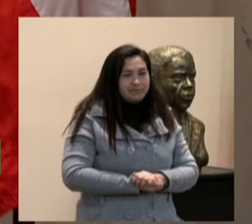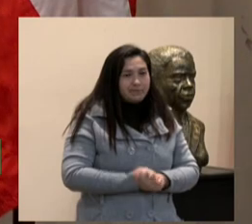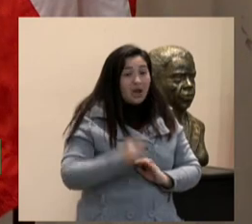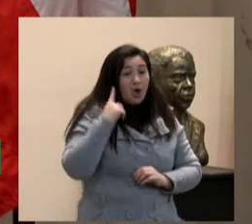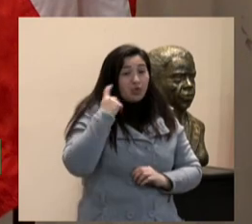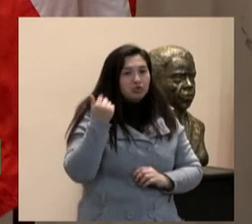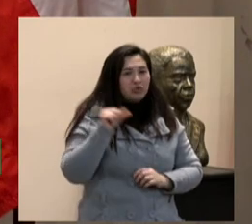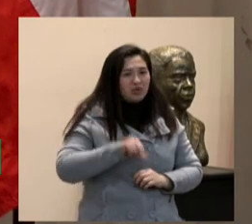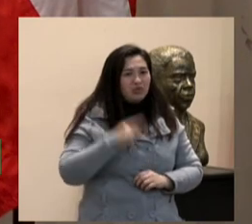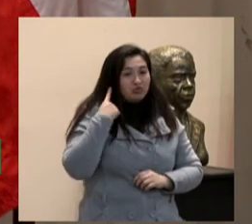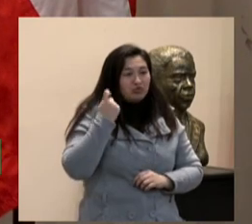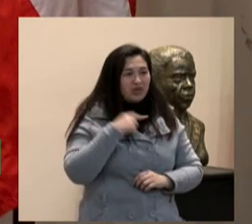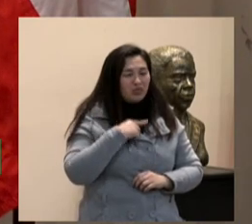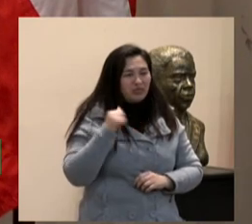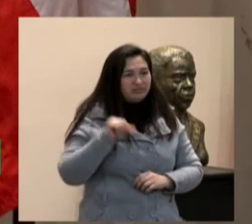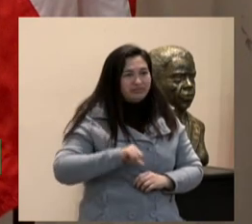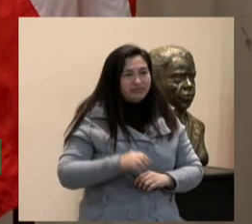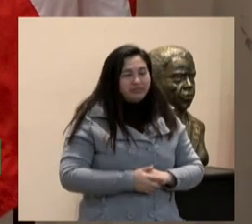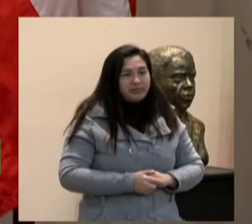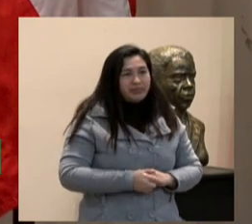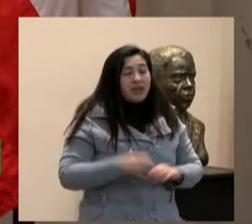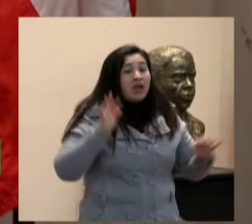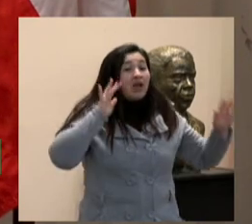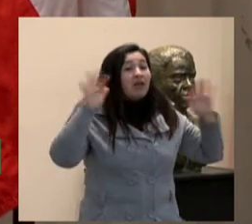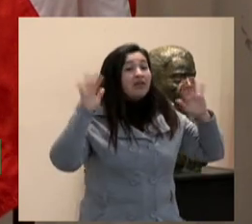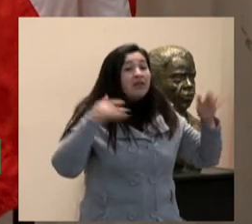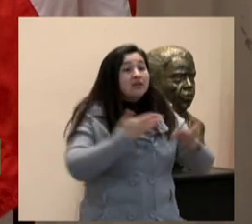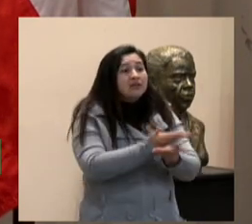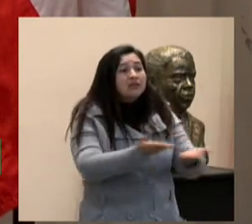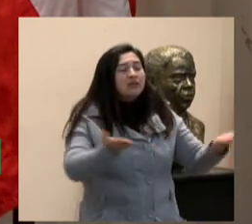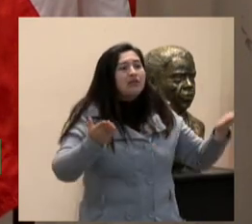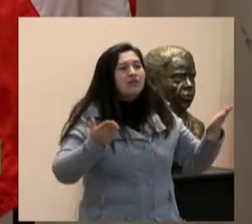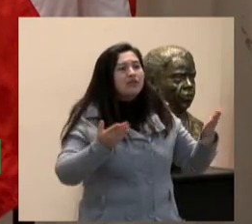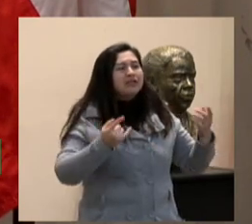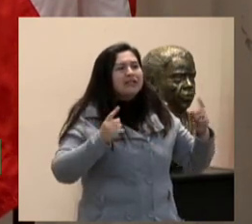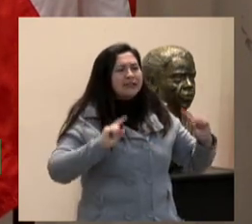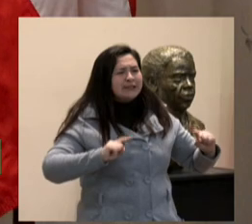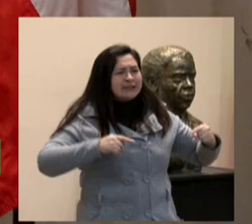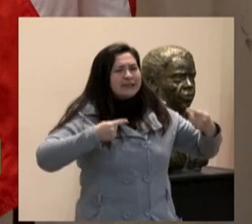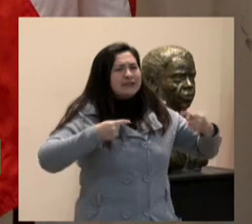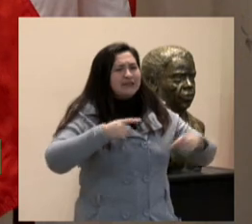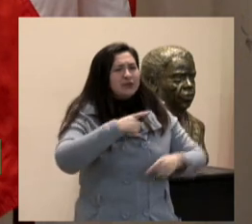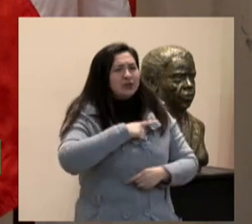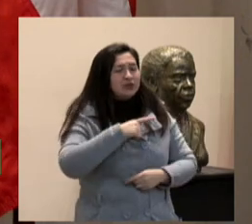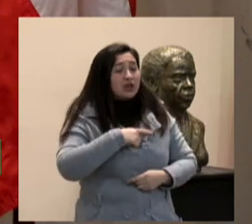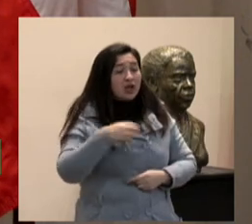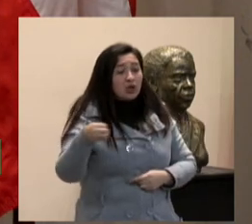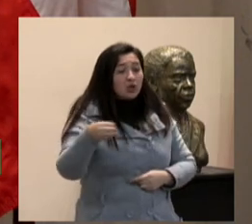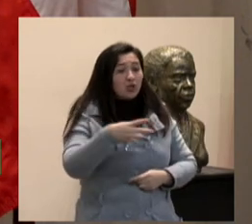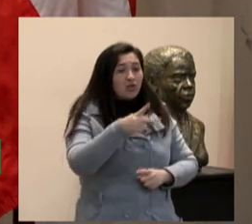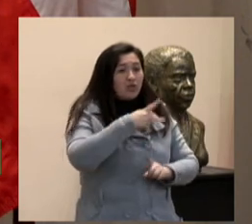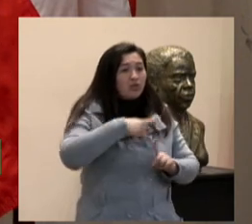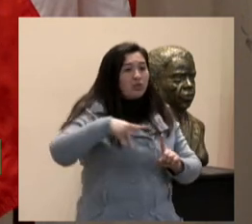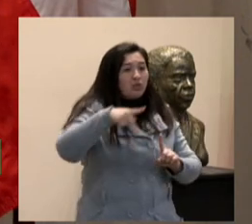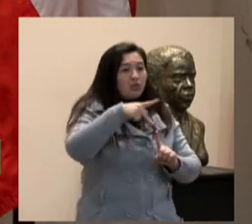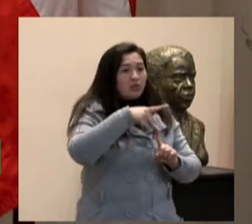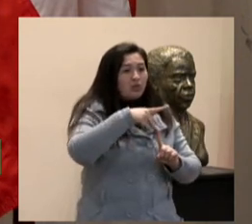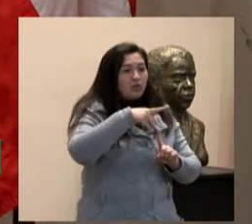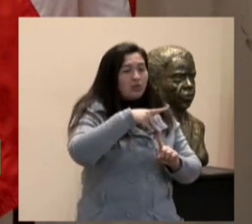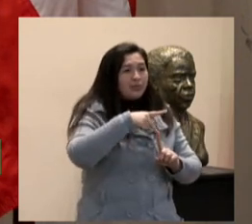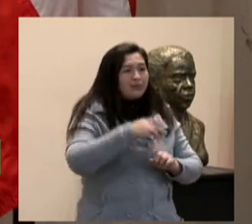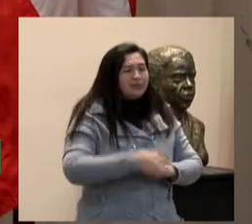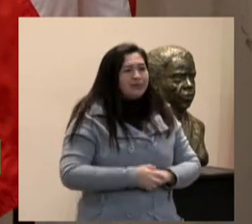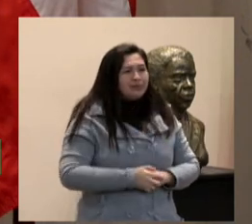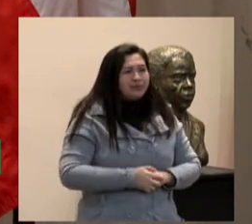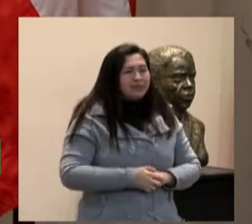a reflexão que eu quero trazer para vocês, né, como um desafio para o novo PNE, diz respeito